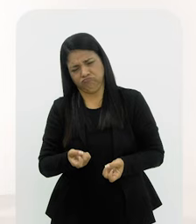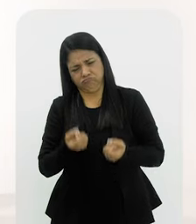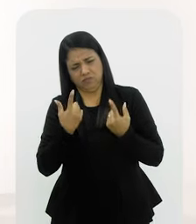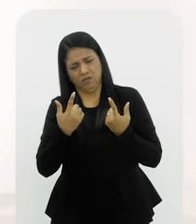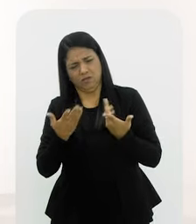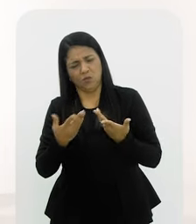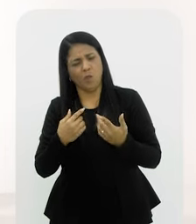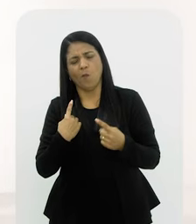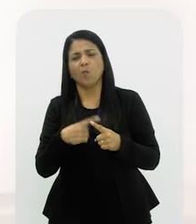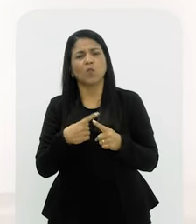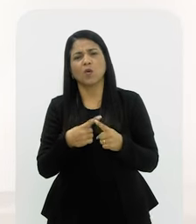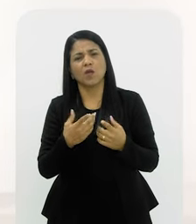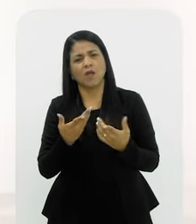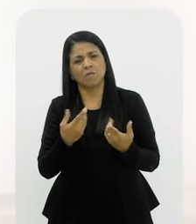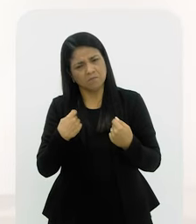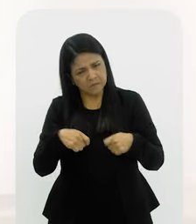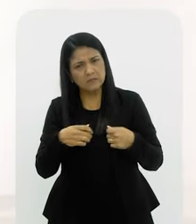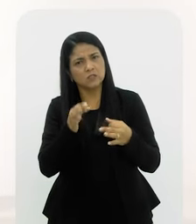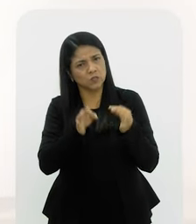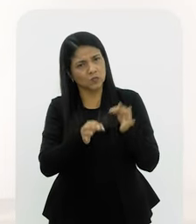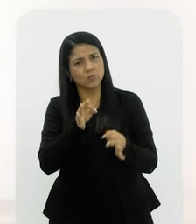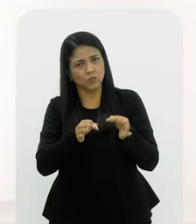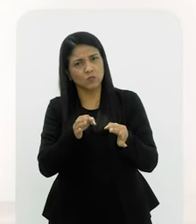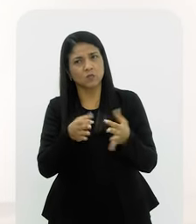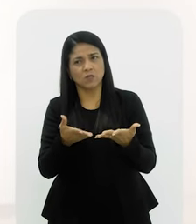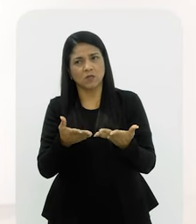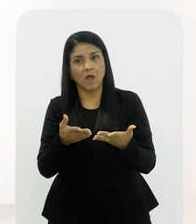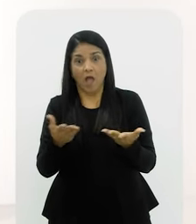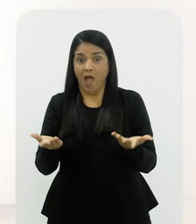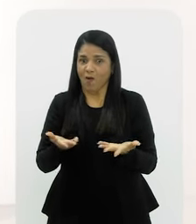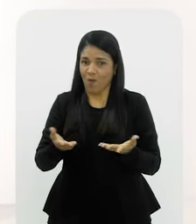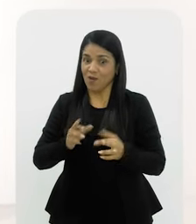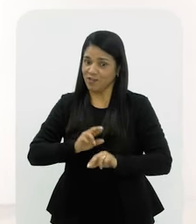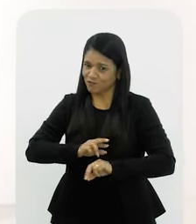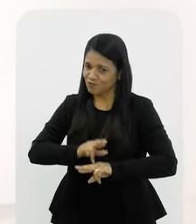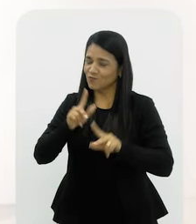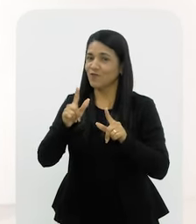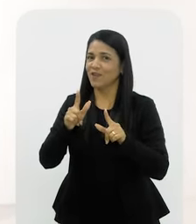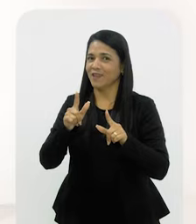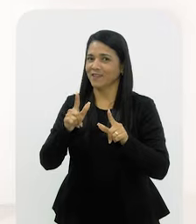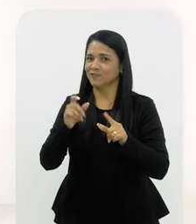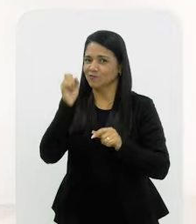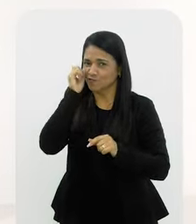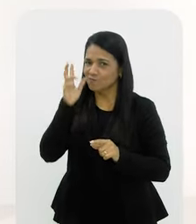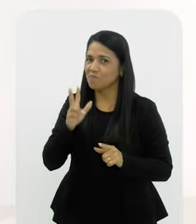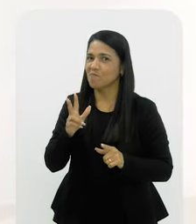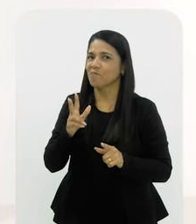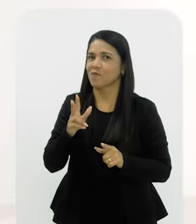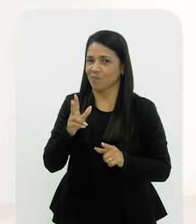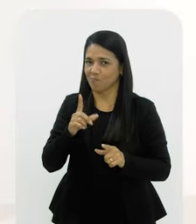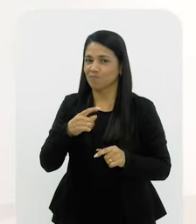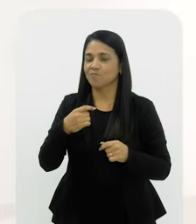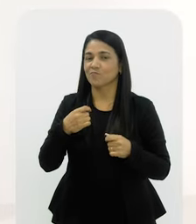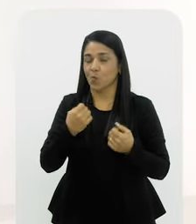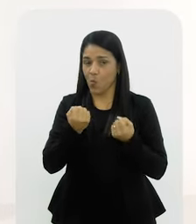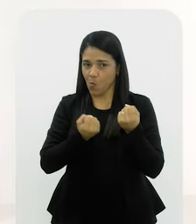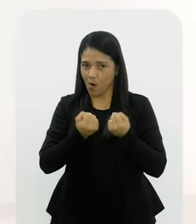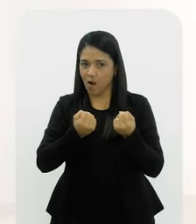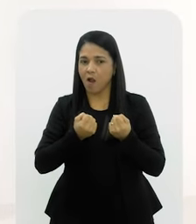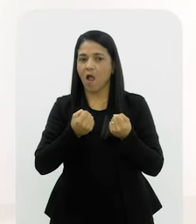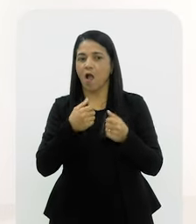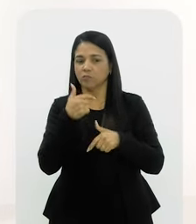assim, estranho, por que não julgar o carro de som? Porque existiam erros, né? Agora não, agora está todo mundo já